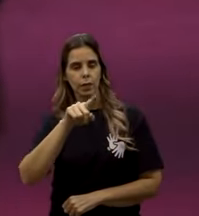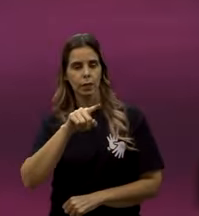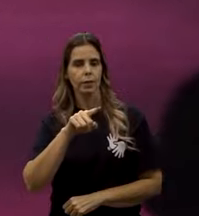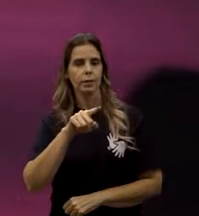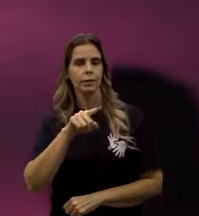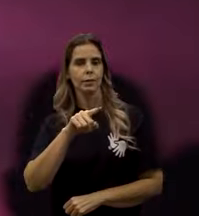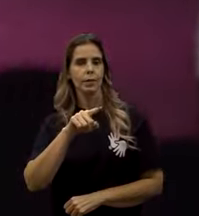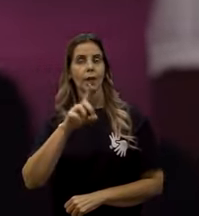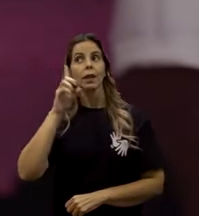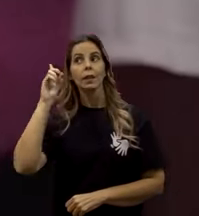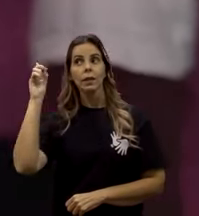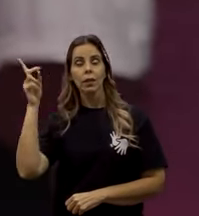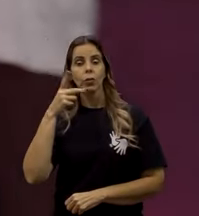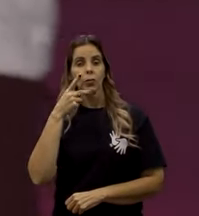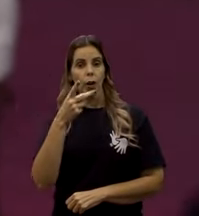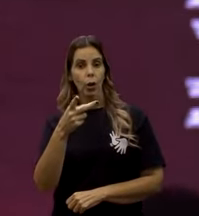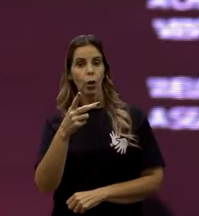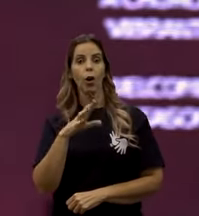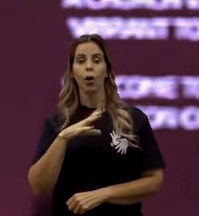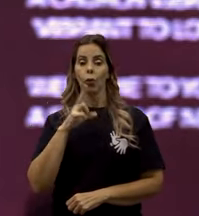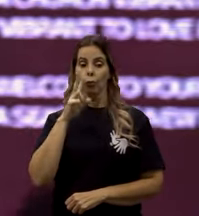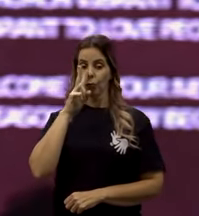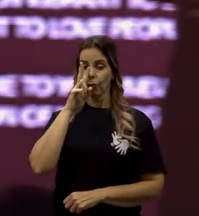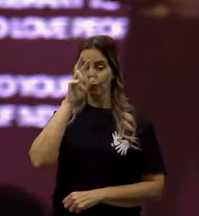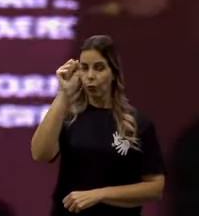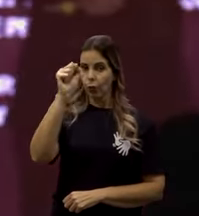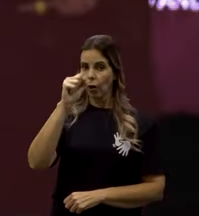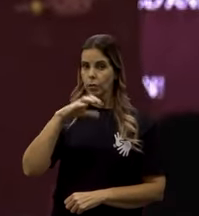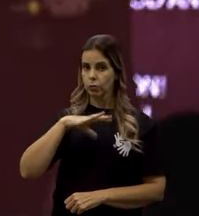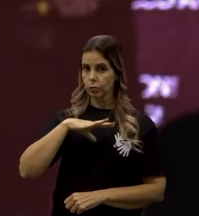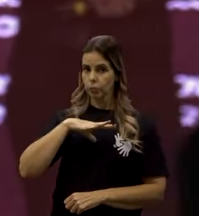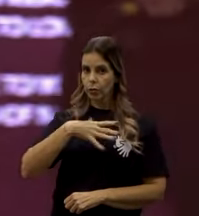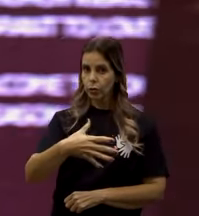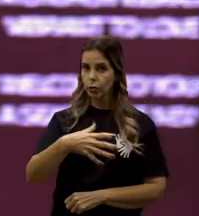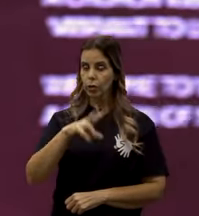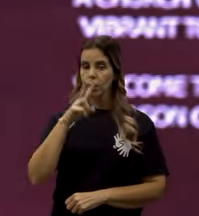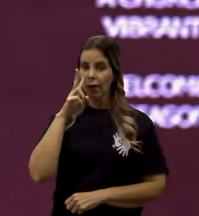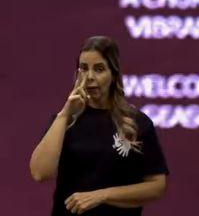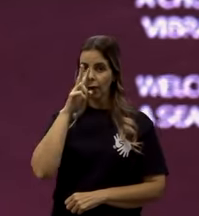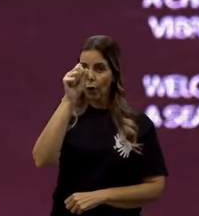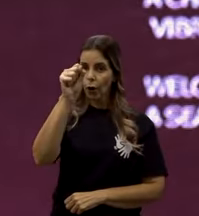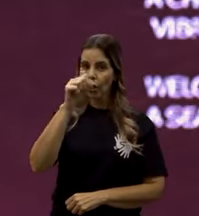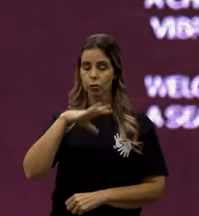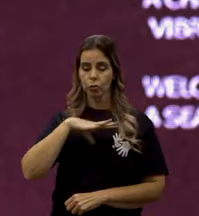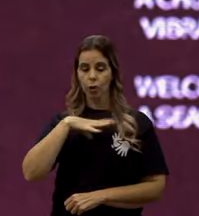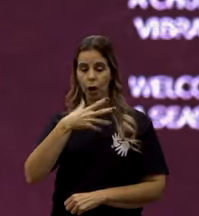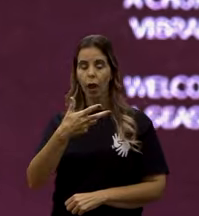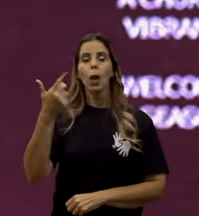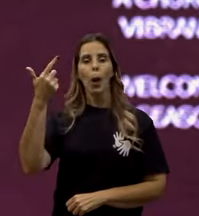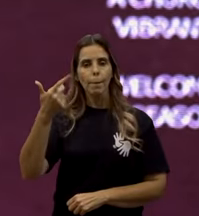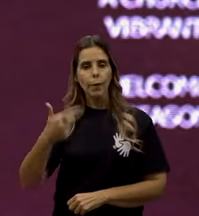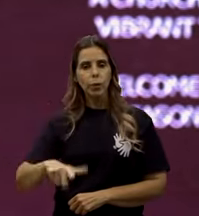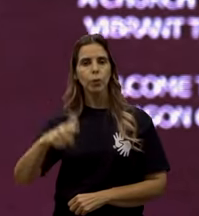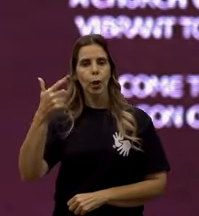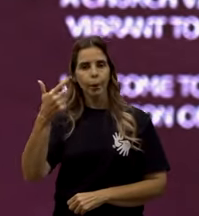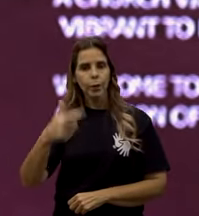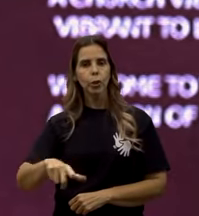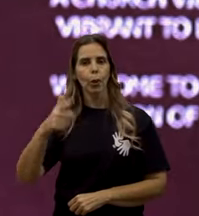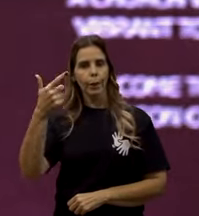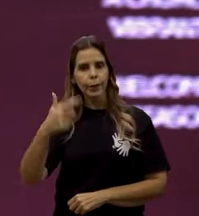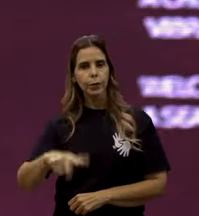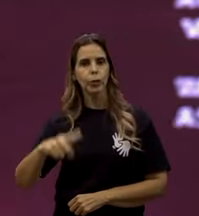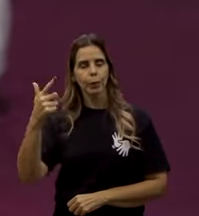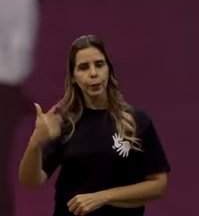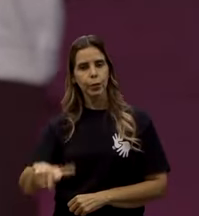vezes para Josué Seja forte e corajoso do que eu sou contigo existem mais vezes deus falando Seja forte e